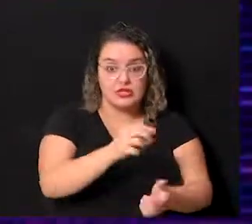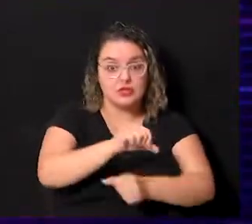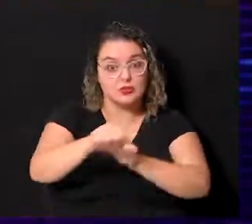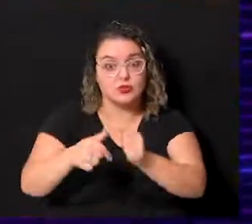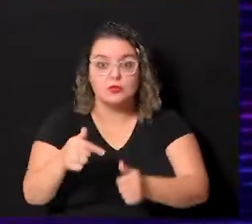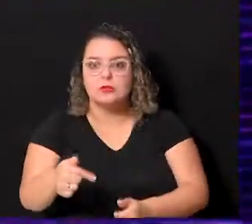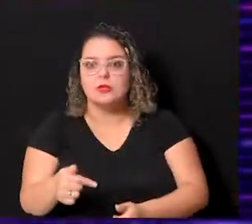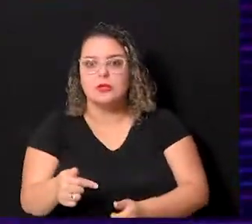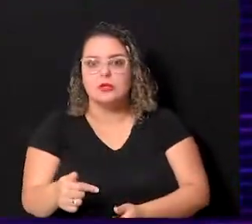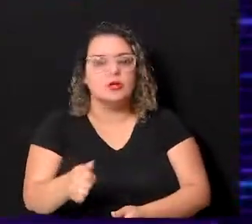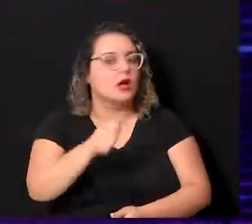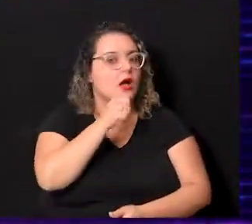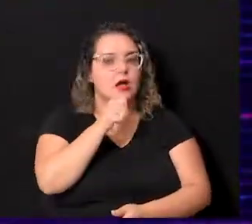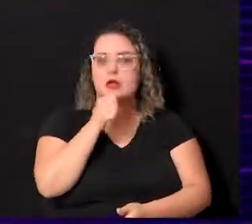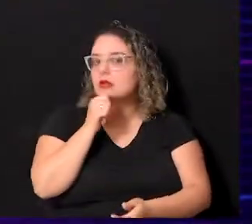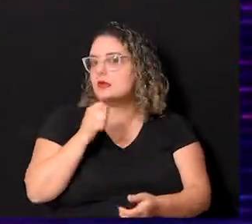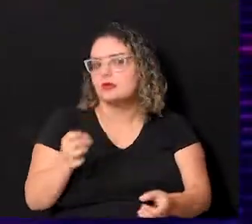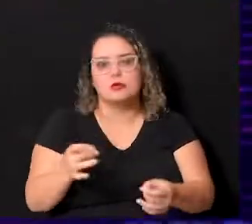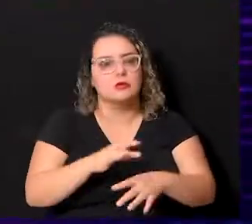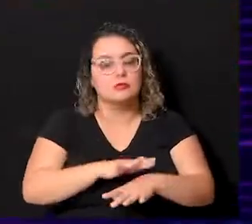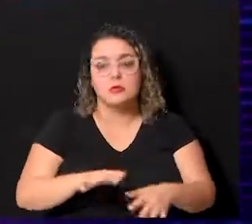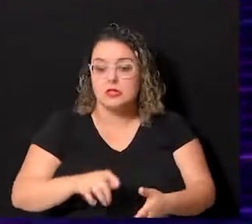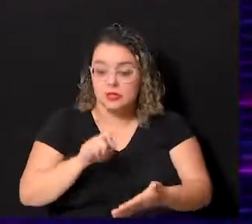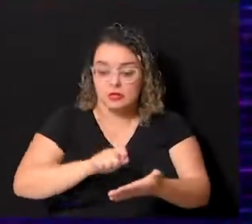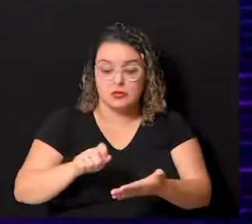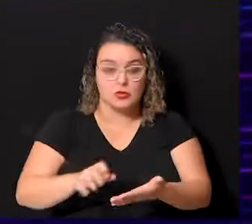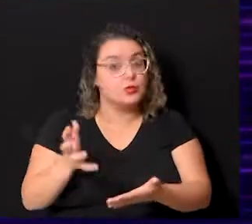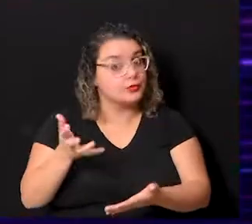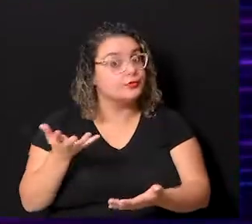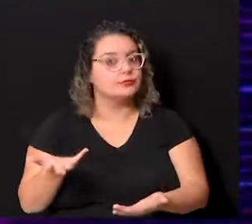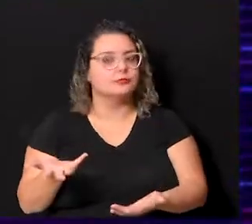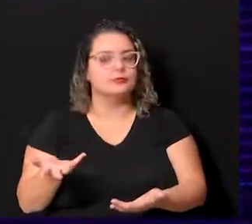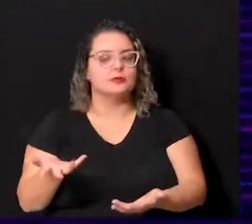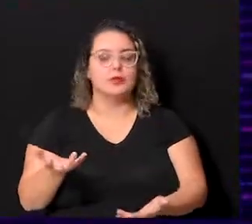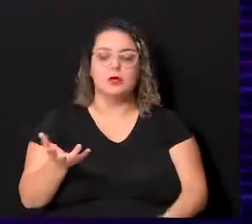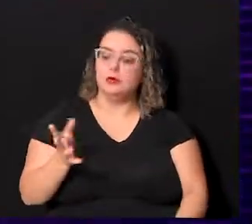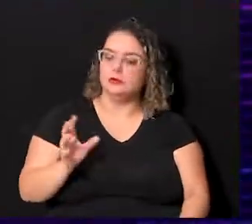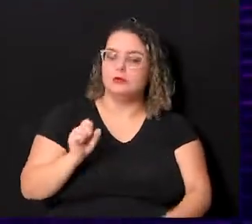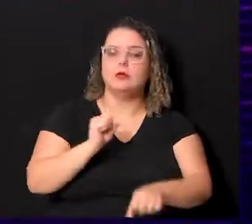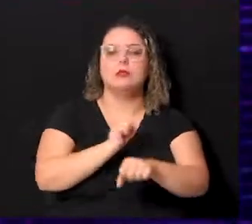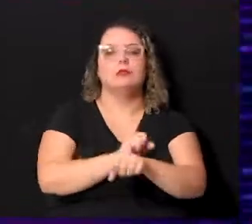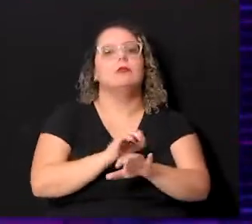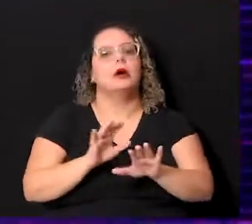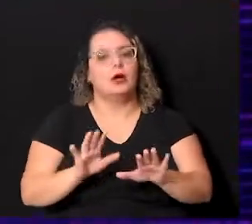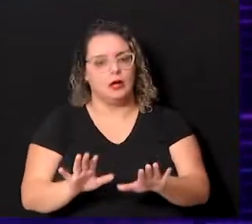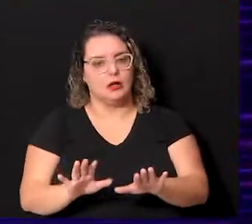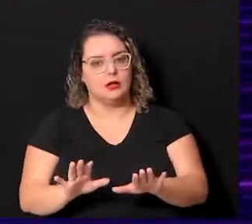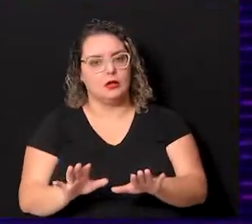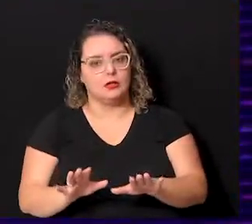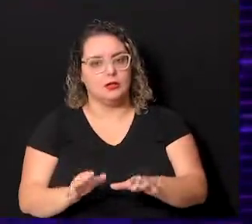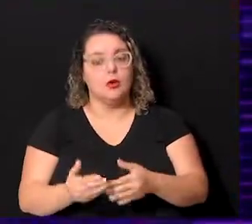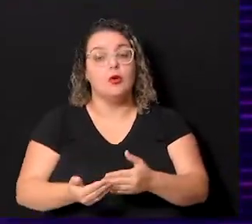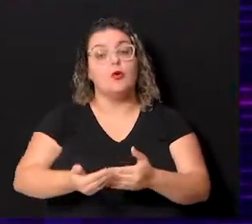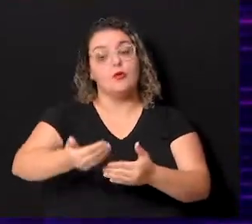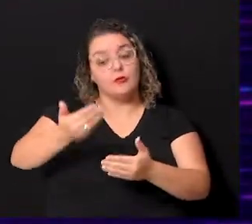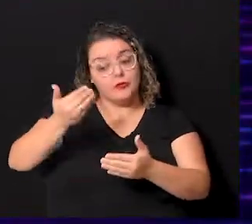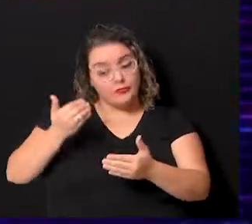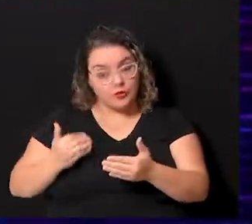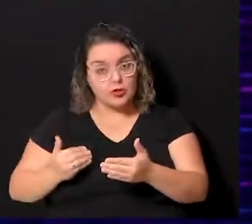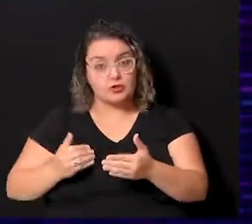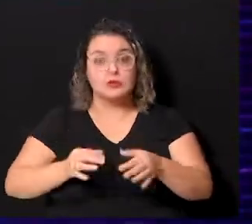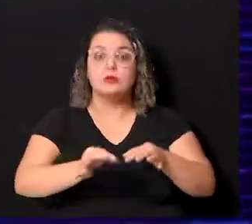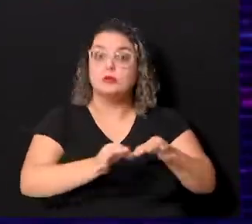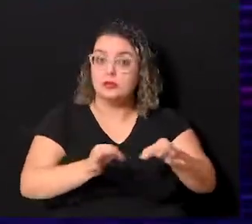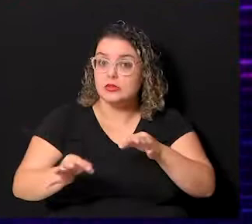7. E eu não terminei de escrever o que eu queria escrever. Então eu falei, bom, então dá um passo para trás,